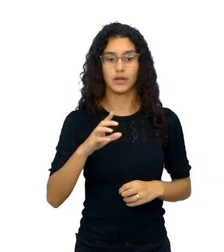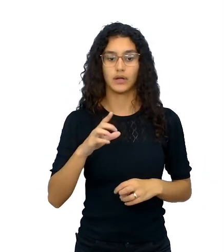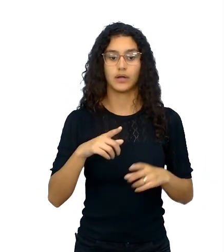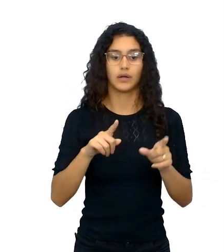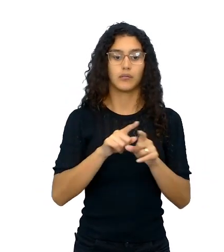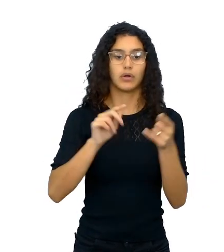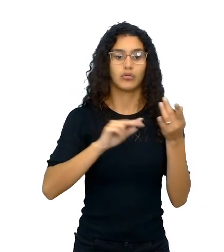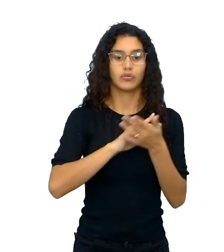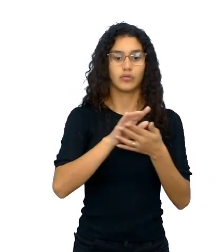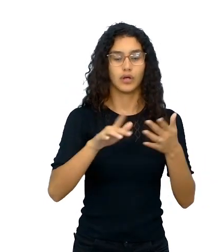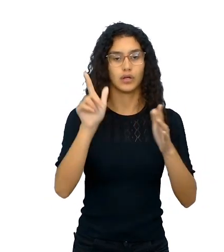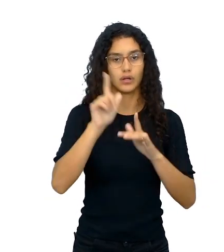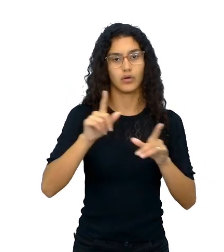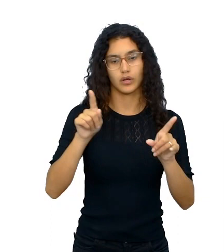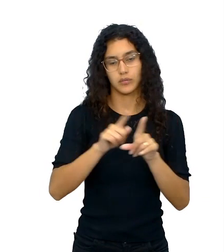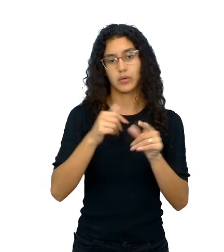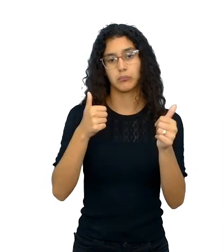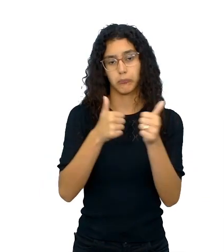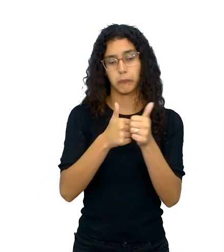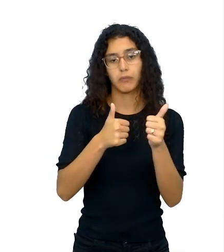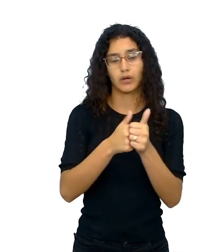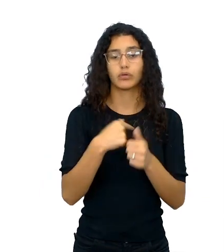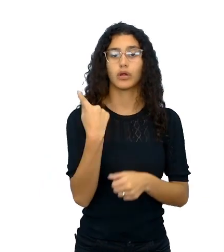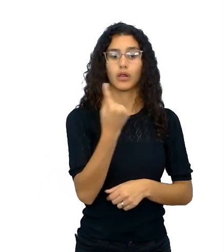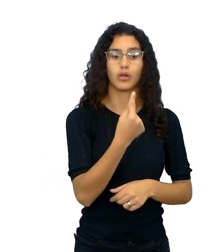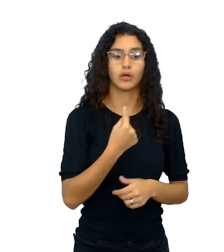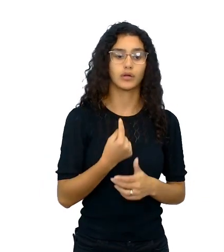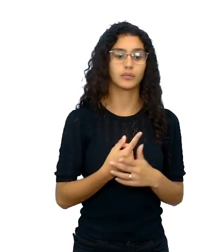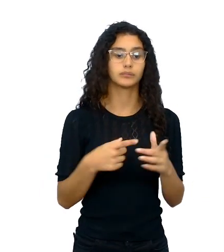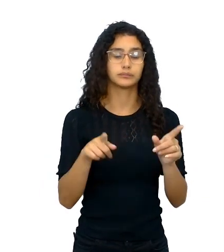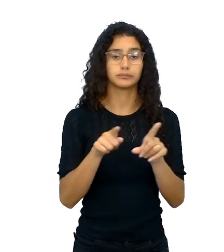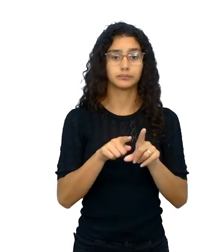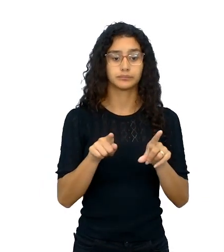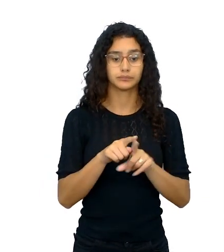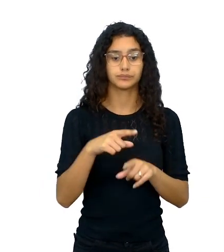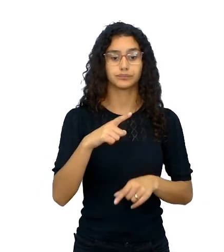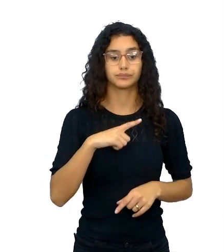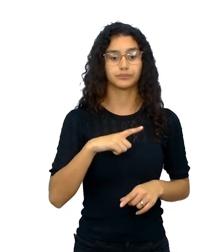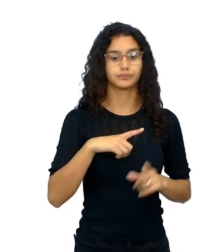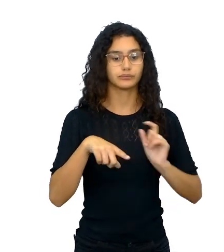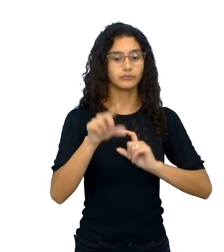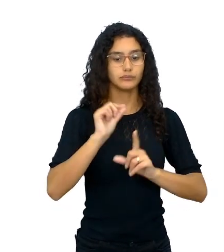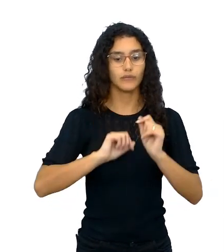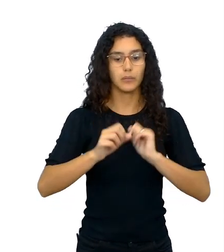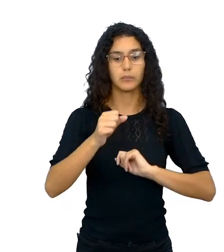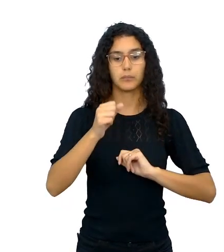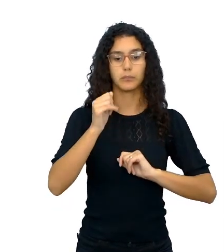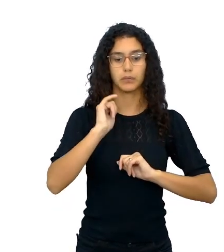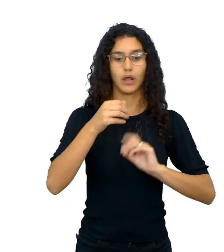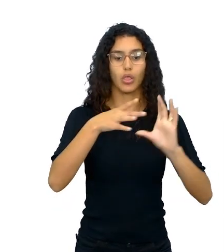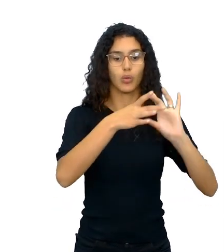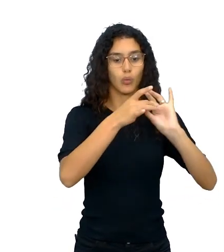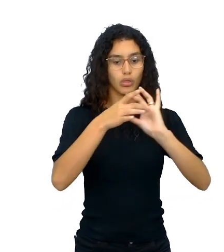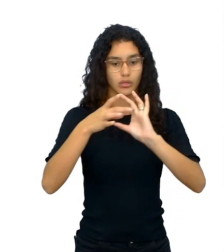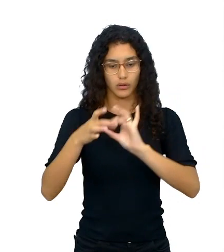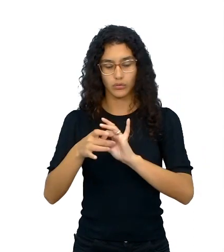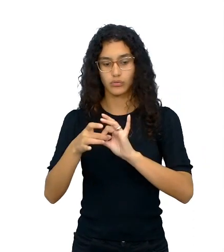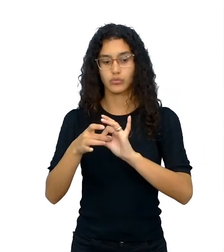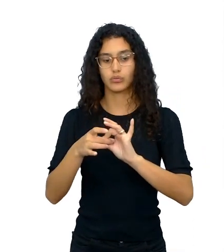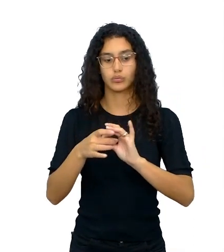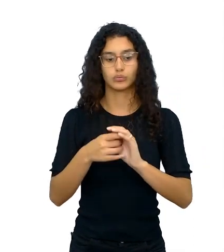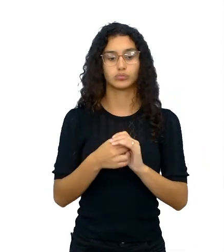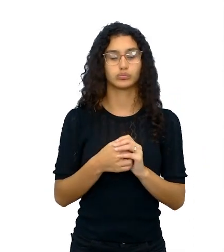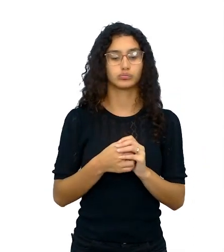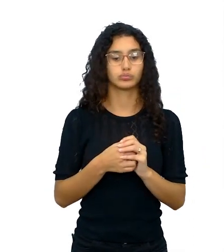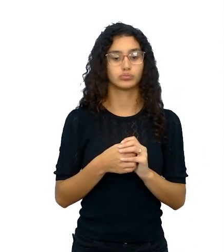de outras literaturas que se aproximam da nossa. Além disso, nós temos os elementos da narrativa, que